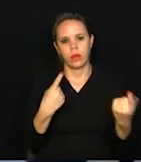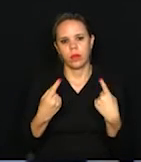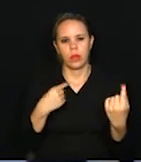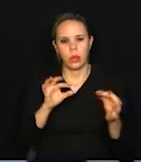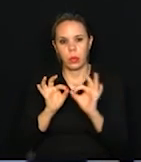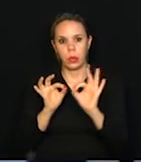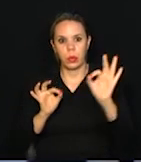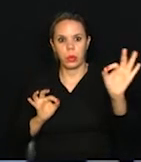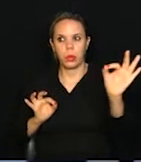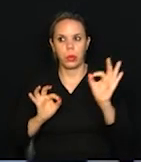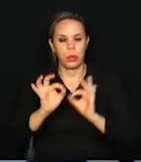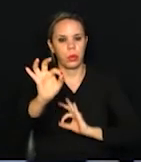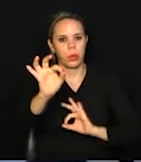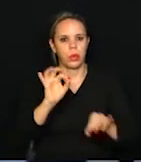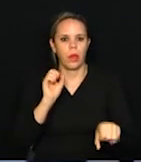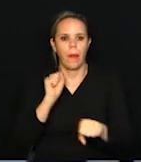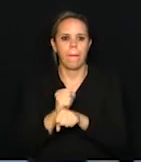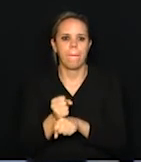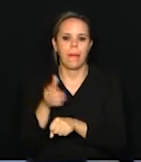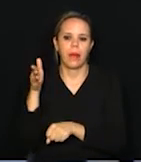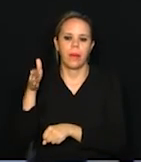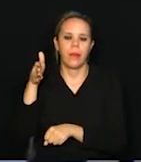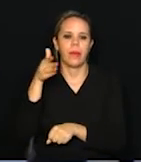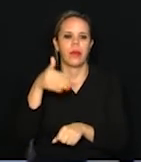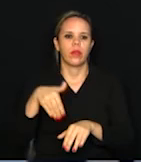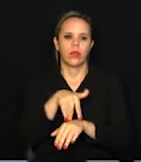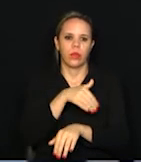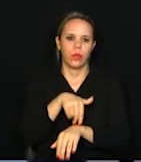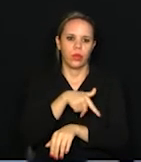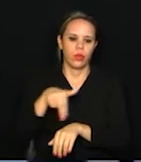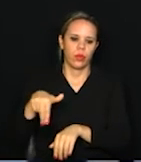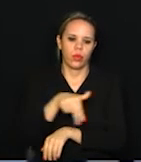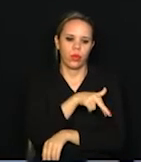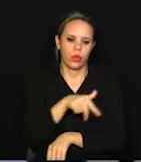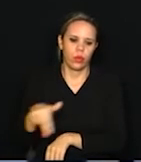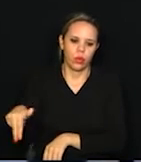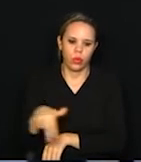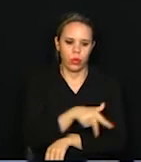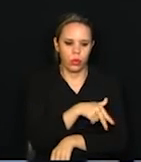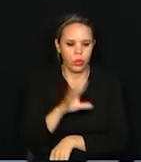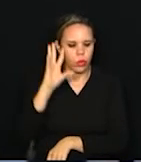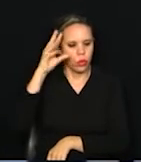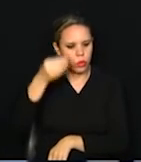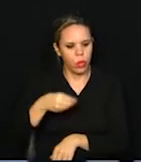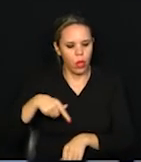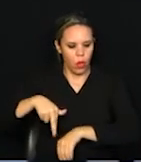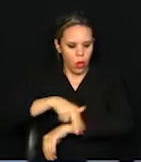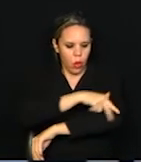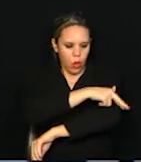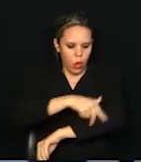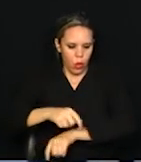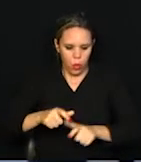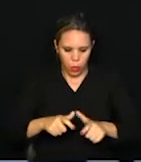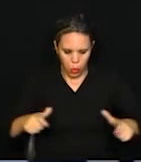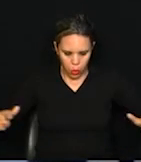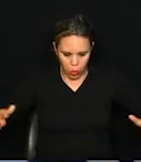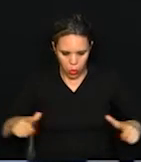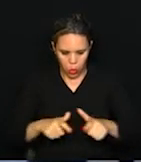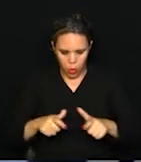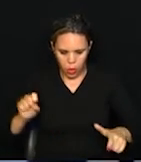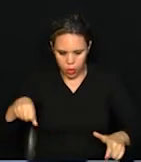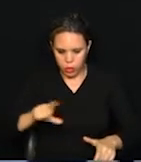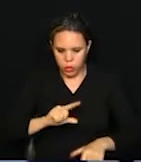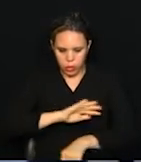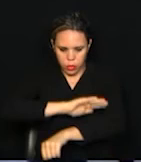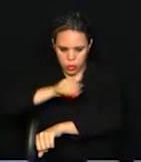Boyden Lock, parando em todos os cruzamentos a pé, entendendo ali as calçadas, a largura de calçada, se tinha ou não rampa